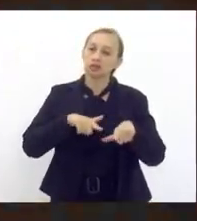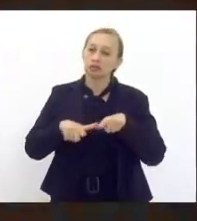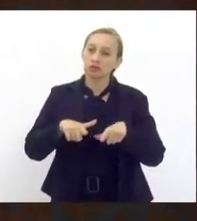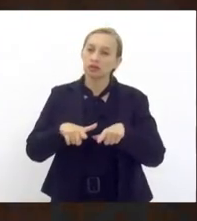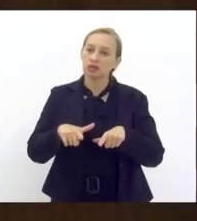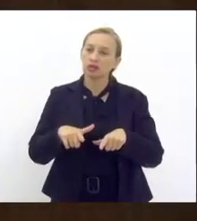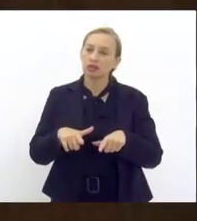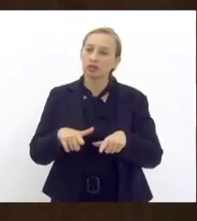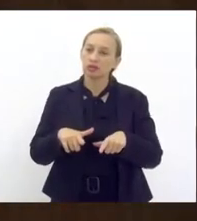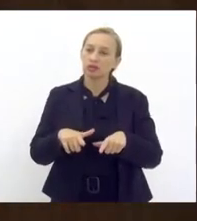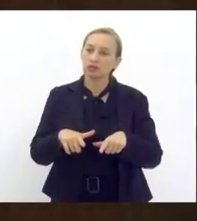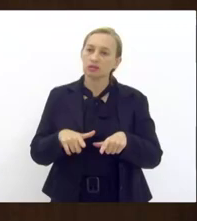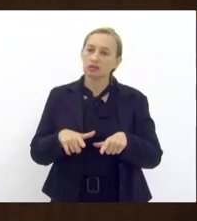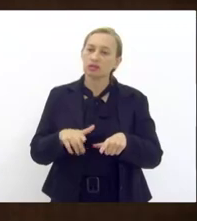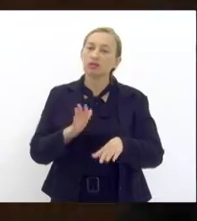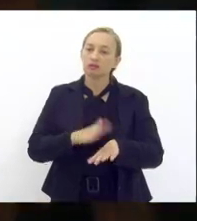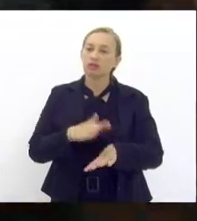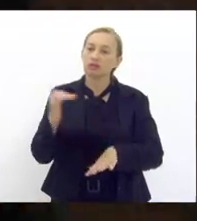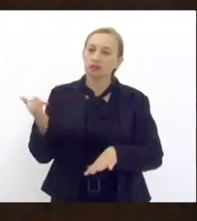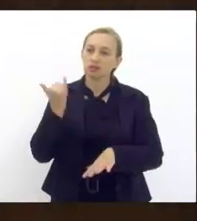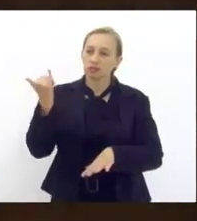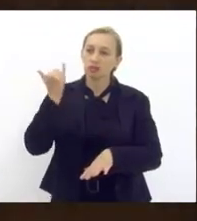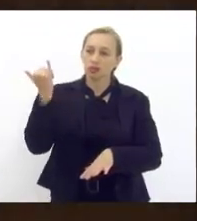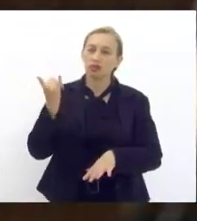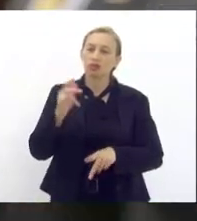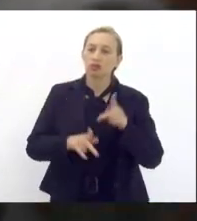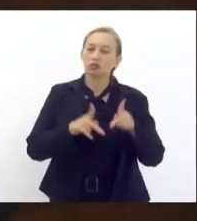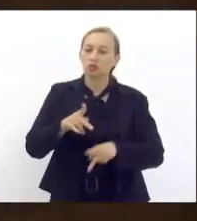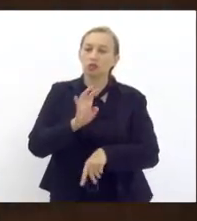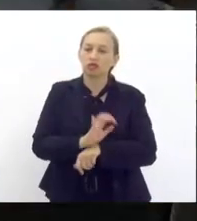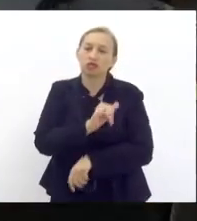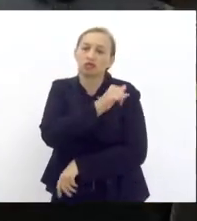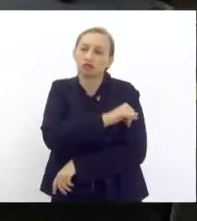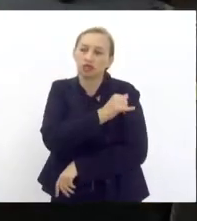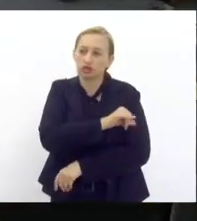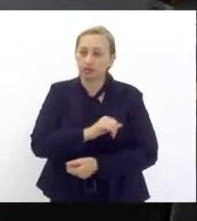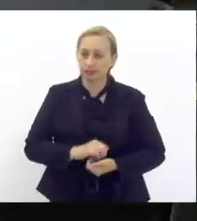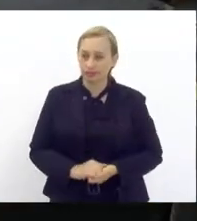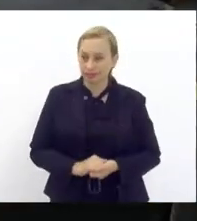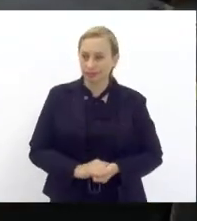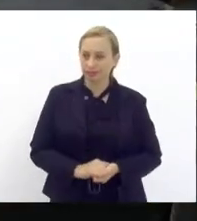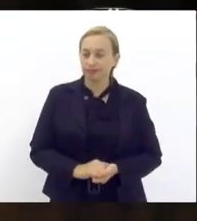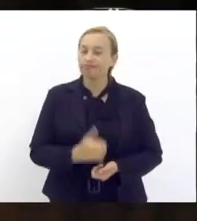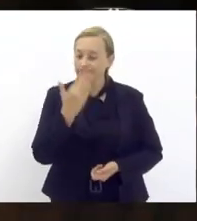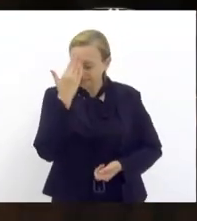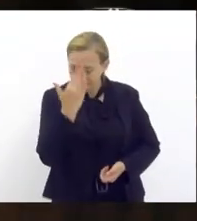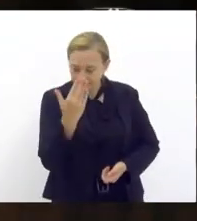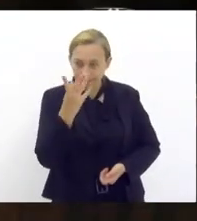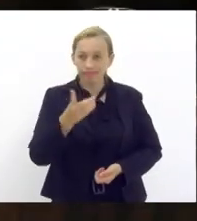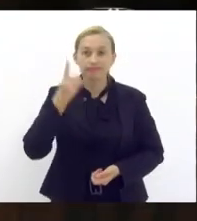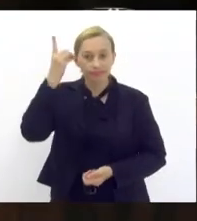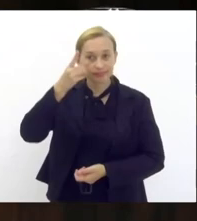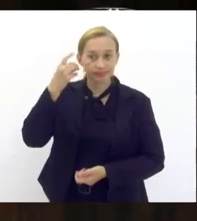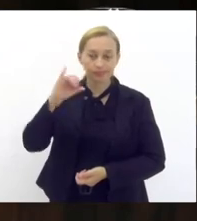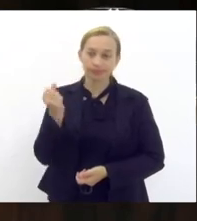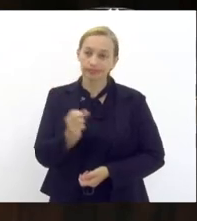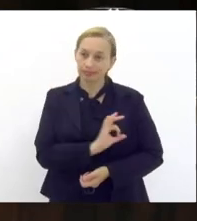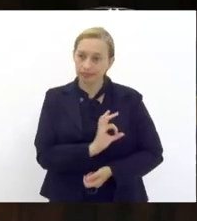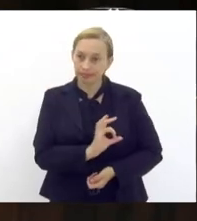talvez seja a mais importante para o povo do Estado do Rio de Janeiro. Obrigada, deputada Marta